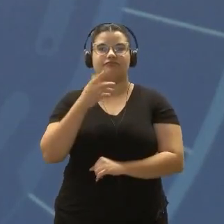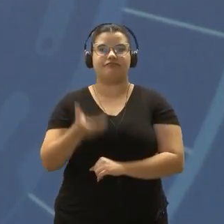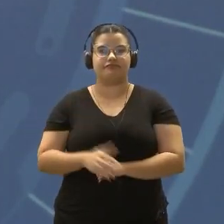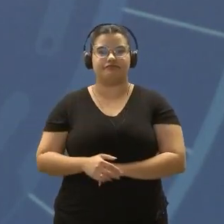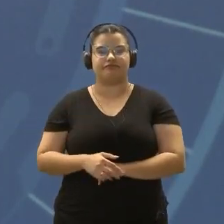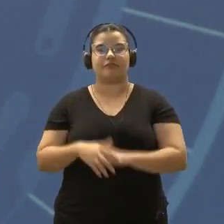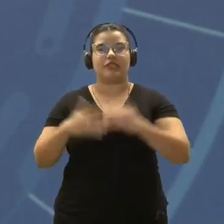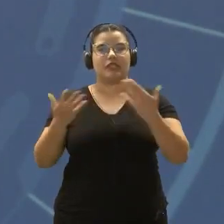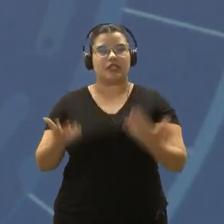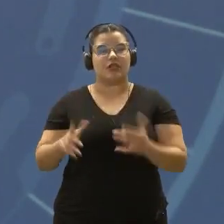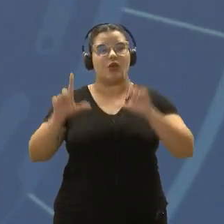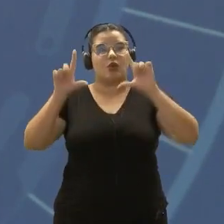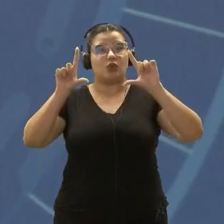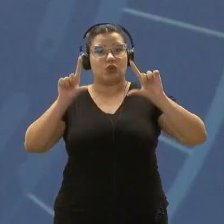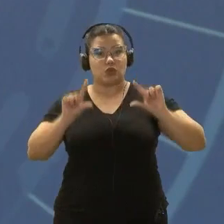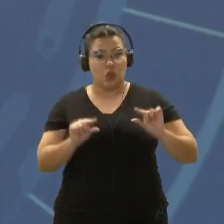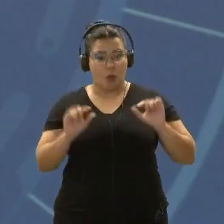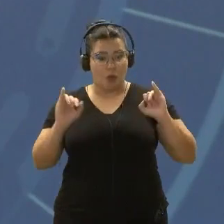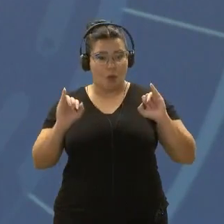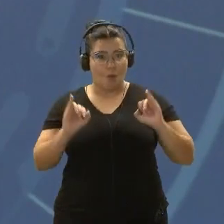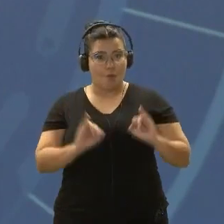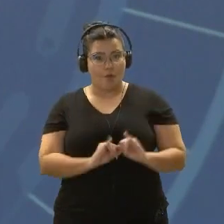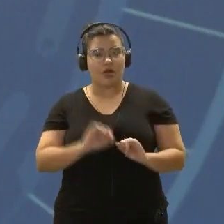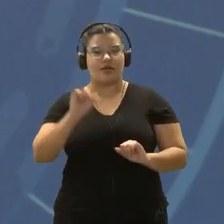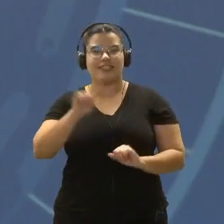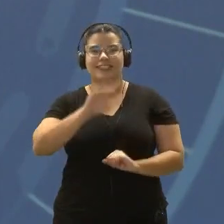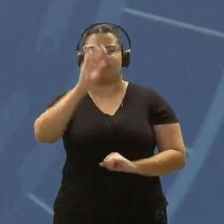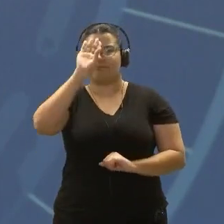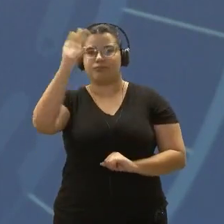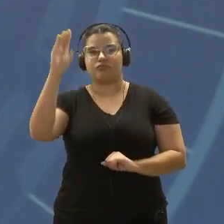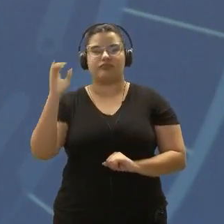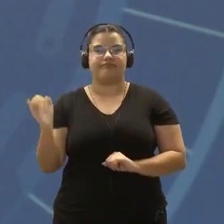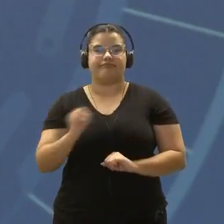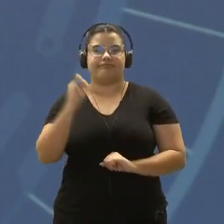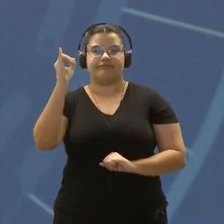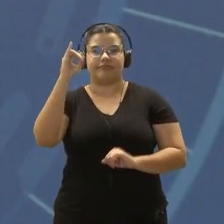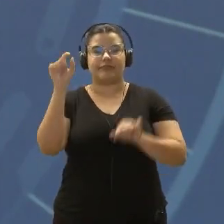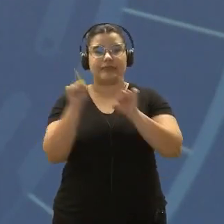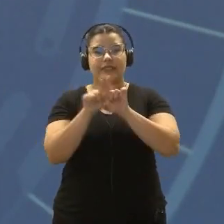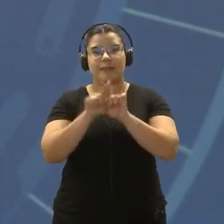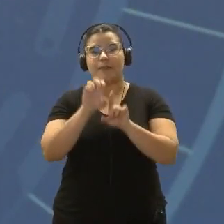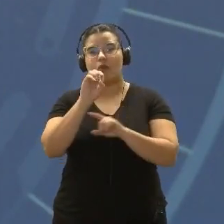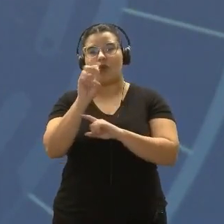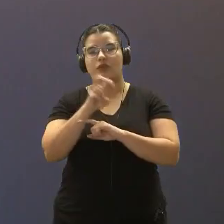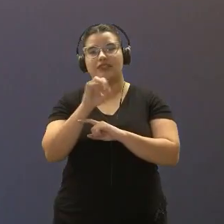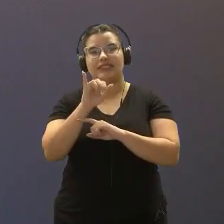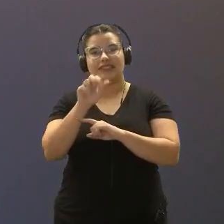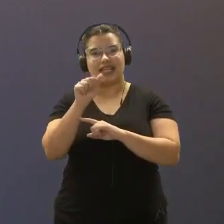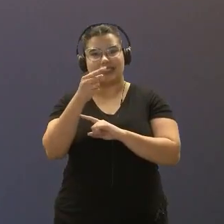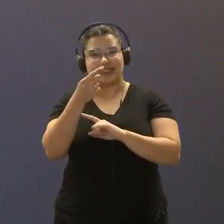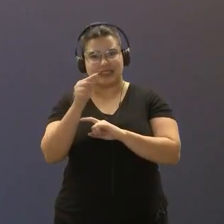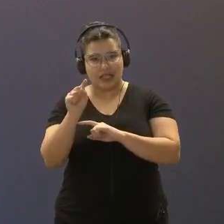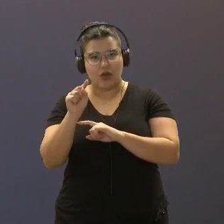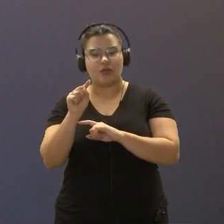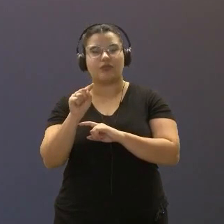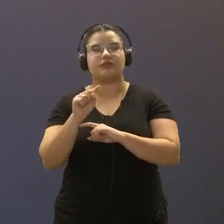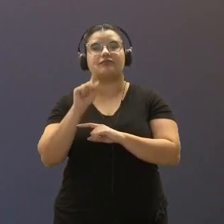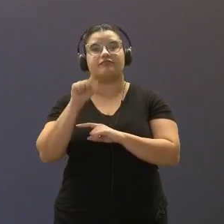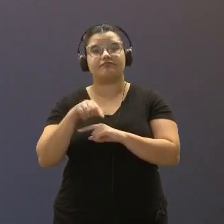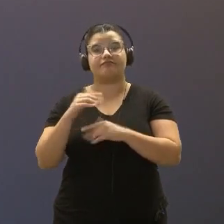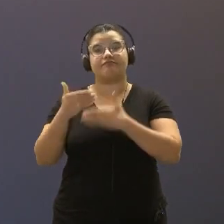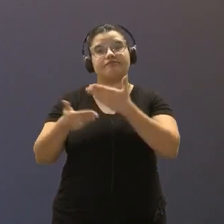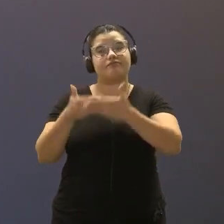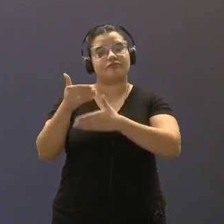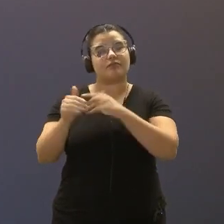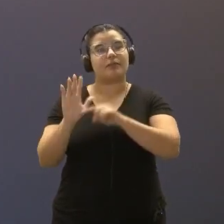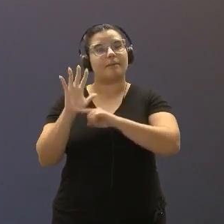Então a redução do peso é fundamental. E a oxidação na mitocôndria, ela ocorre